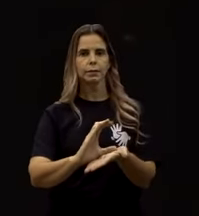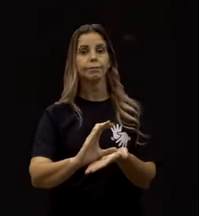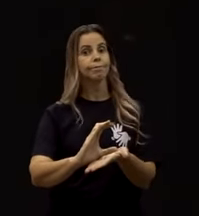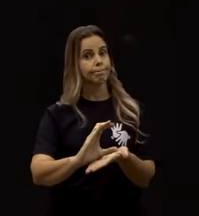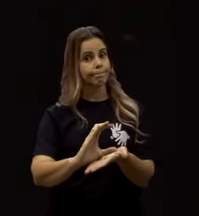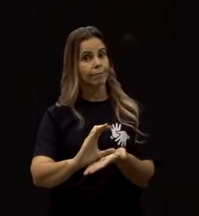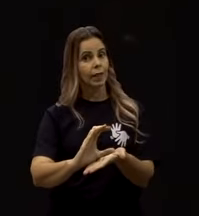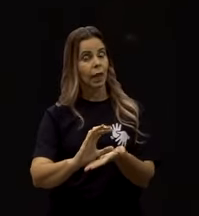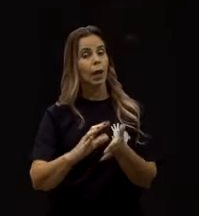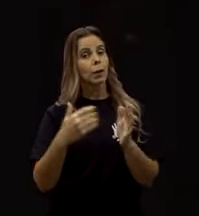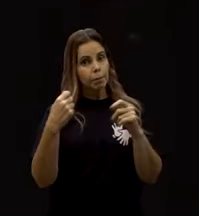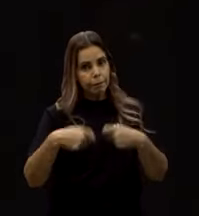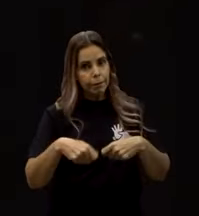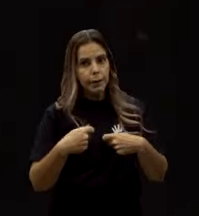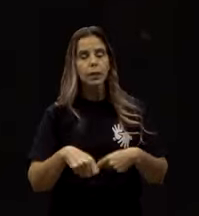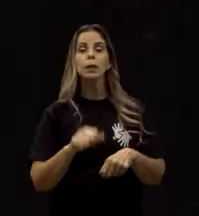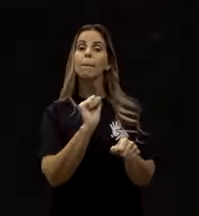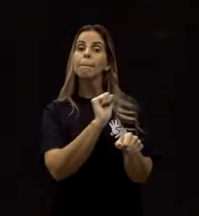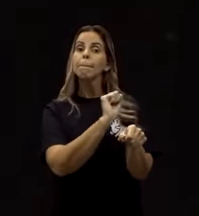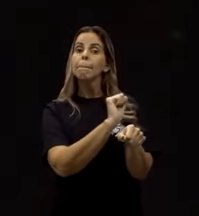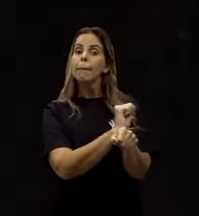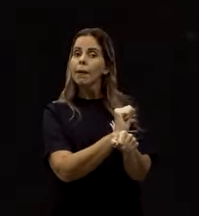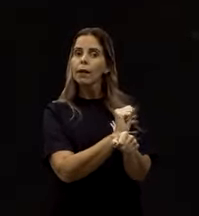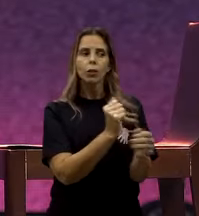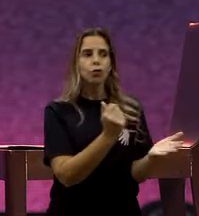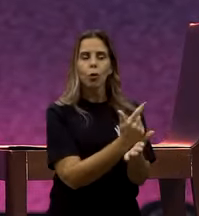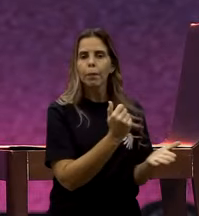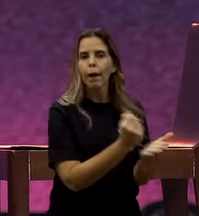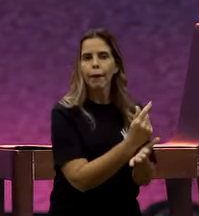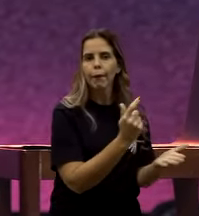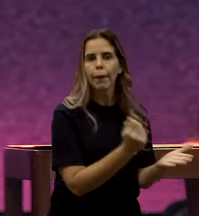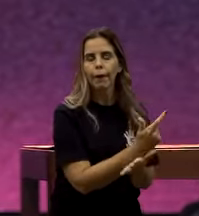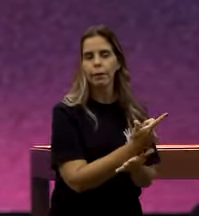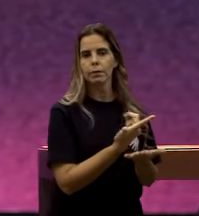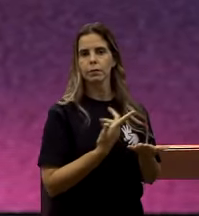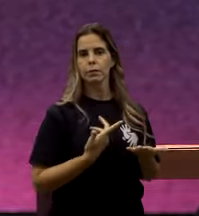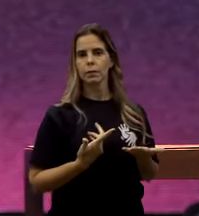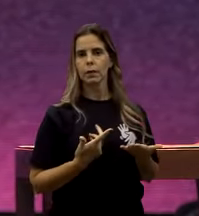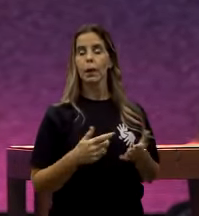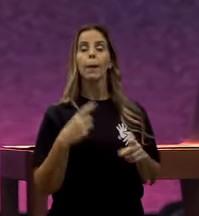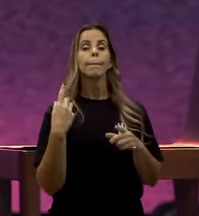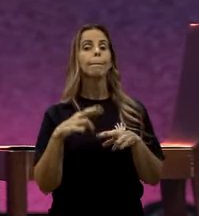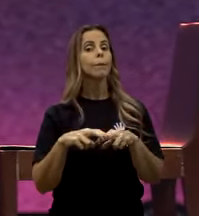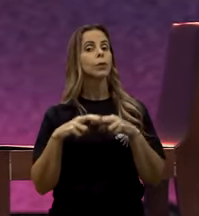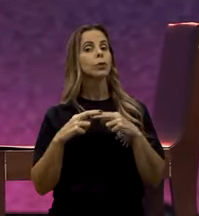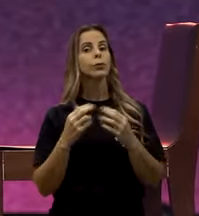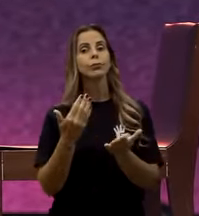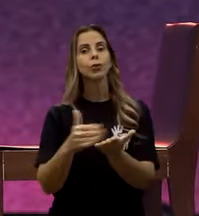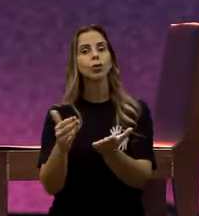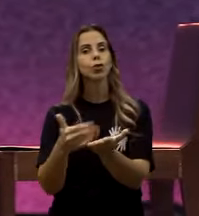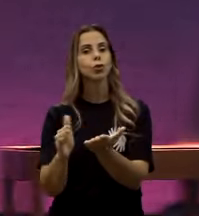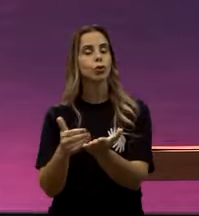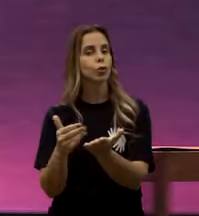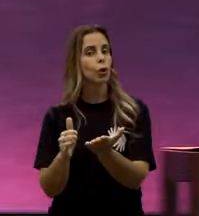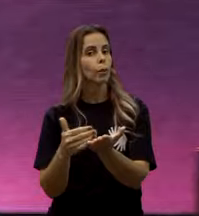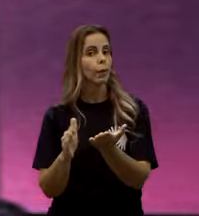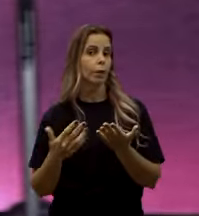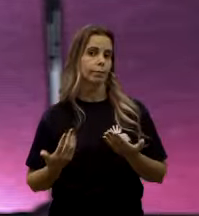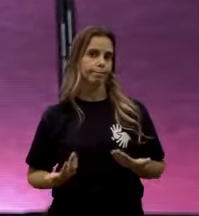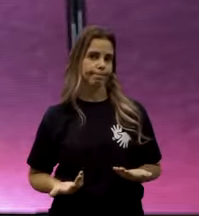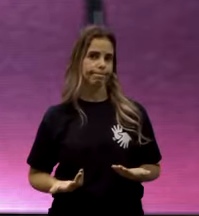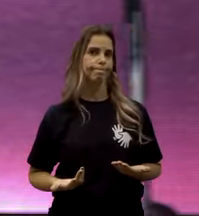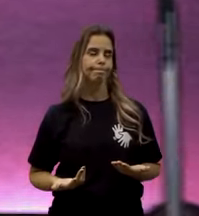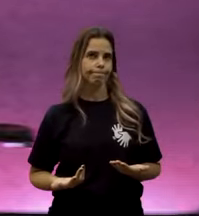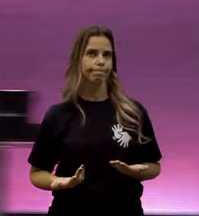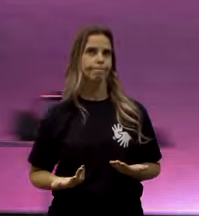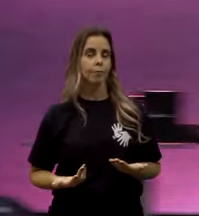sobrar agora você vai perceber que para multiplicar o dinheiro não adianta só deixar de gastar aí você tem que usar outro método